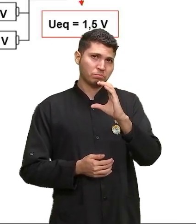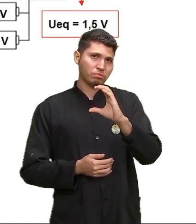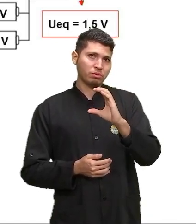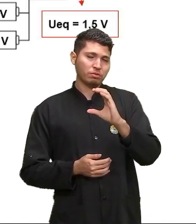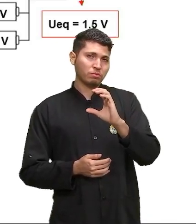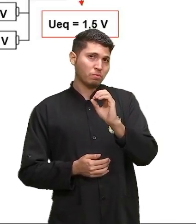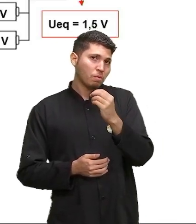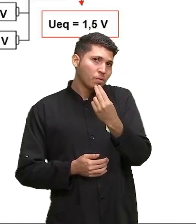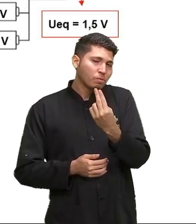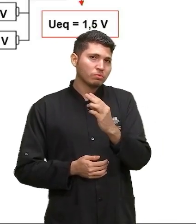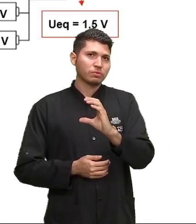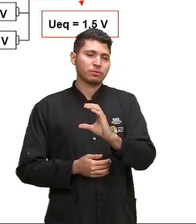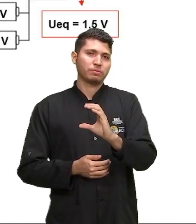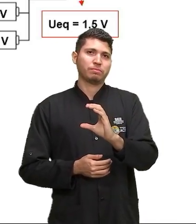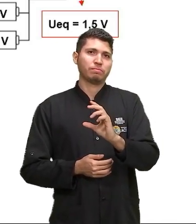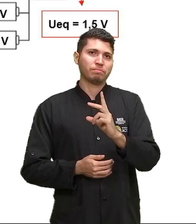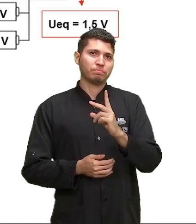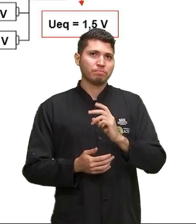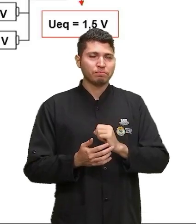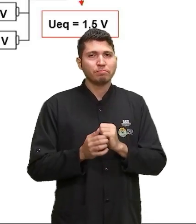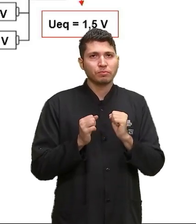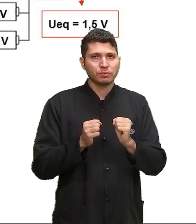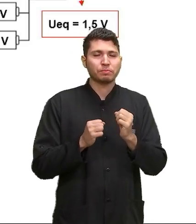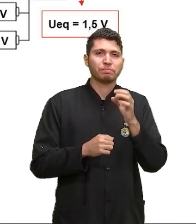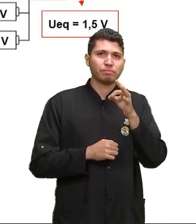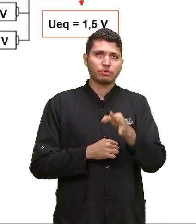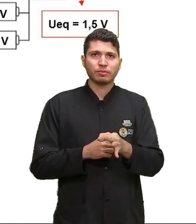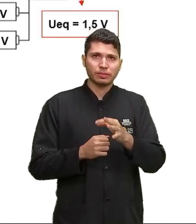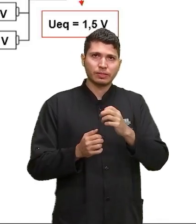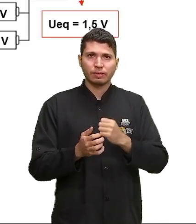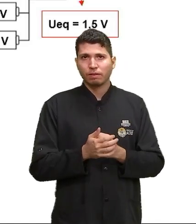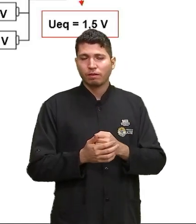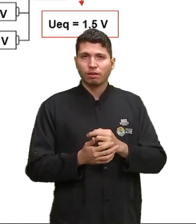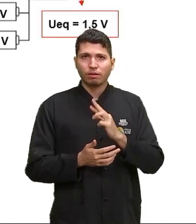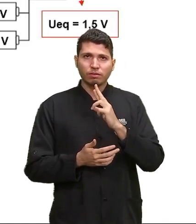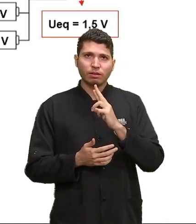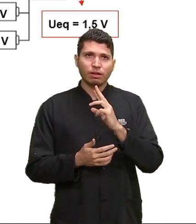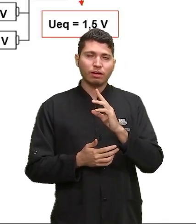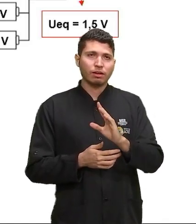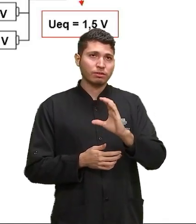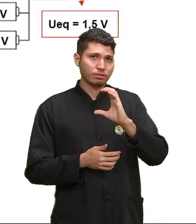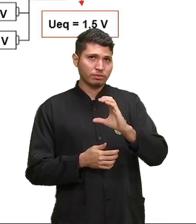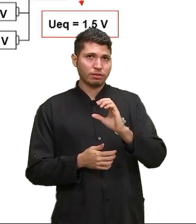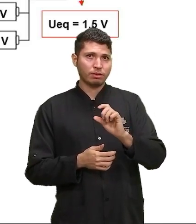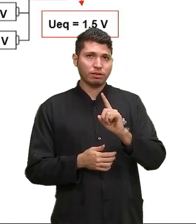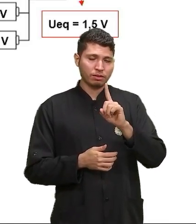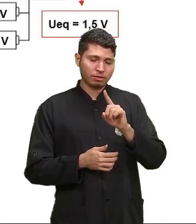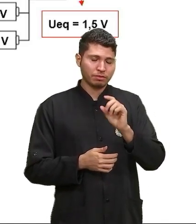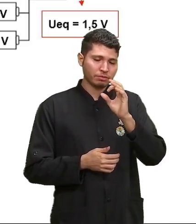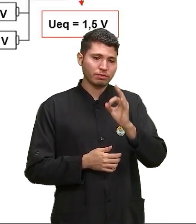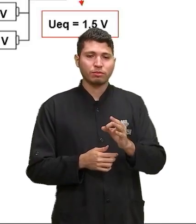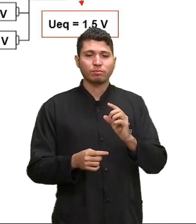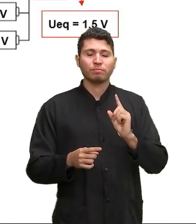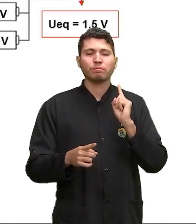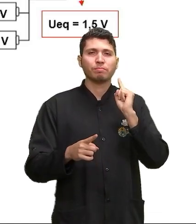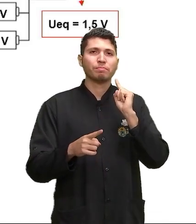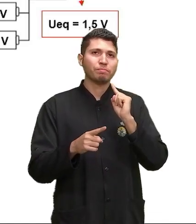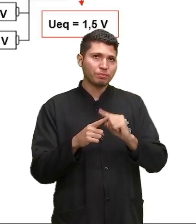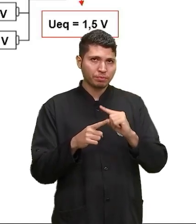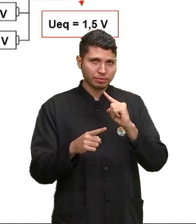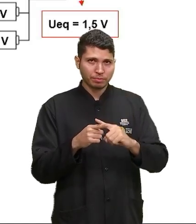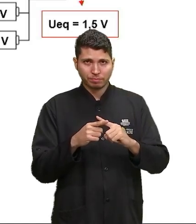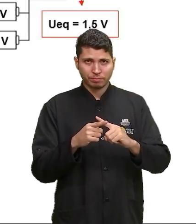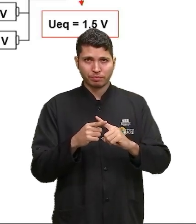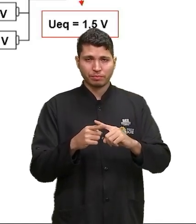menor tensão. Vamos ver a C. A C é a alternativa correta, por quê? Porque nesse circuito, a gente consegue ver que